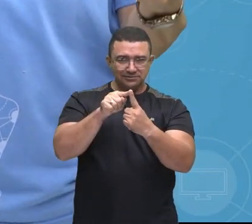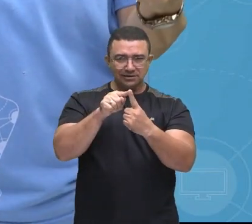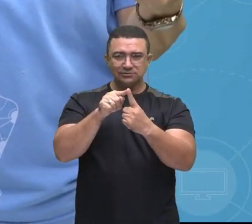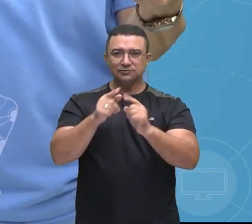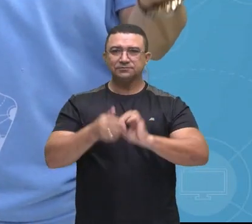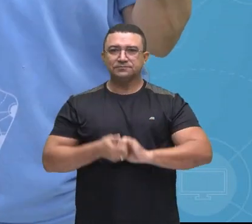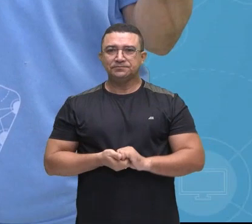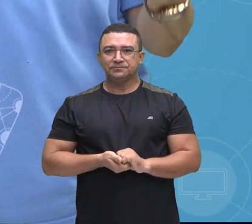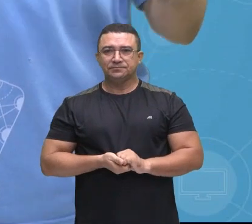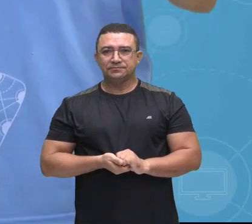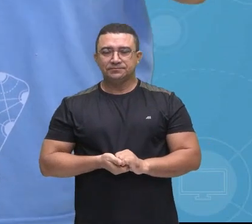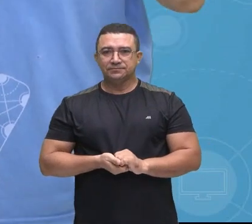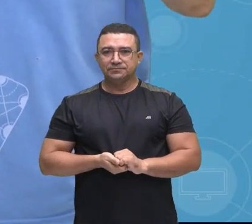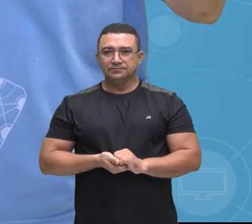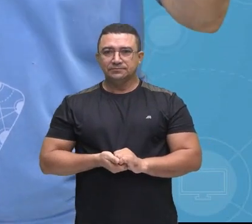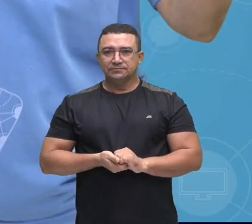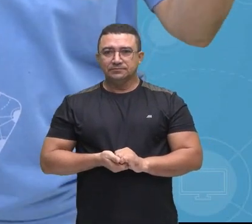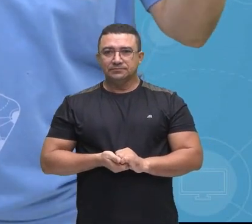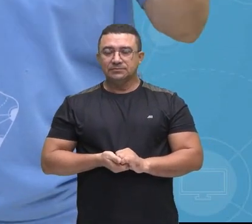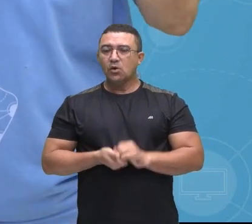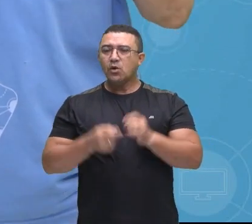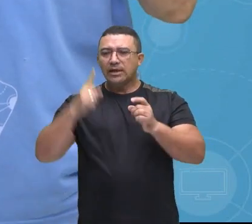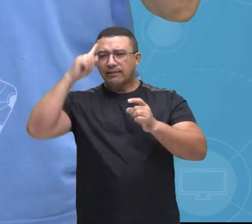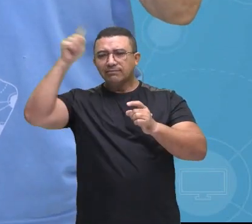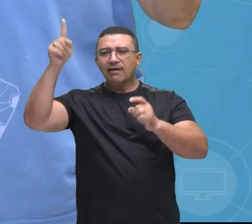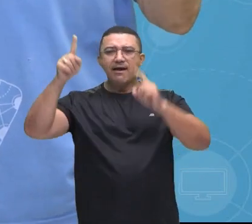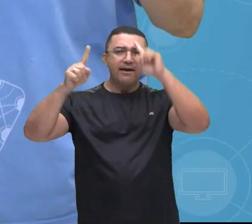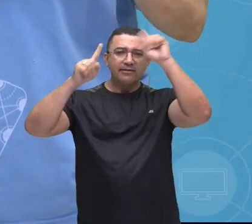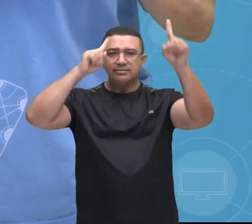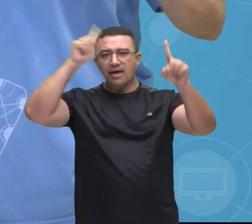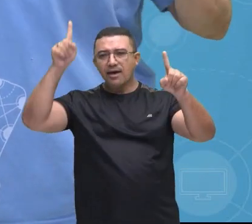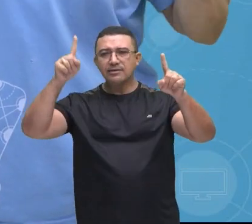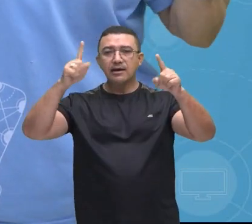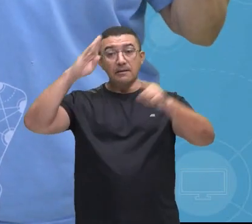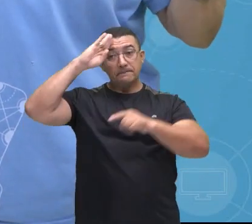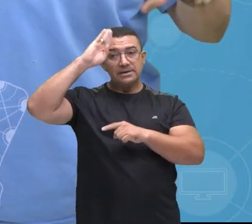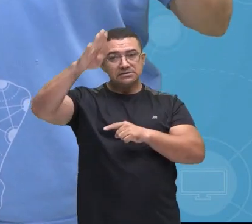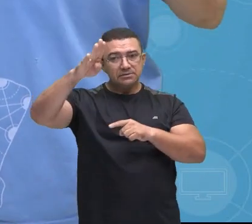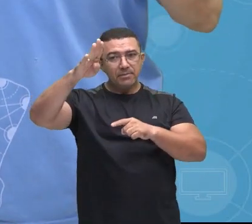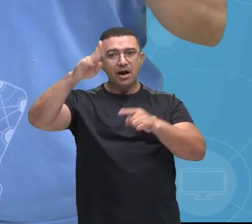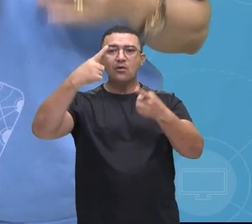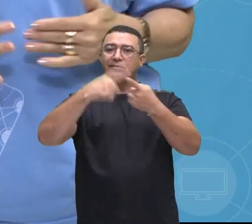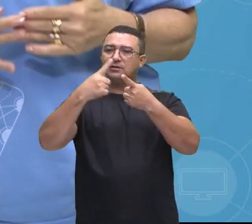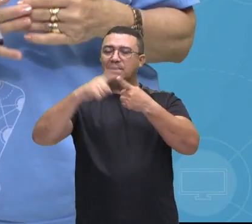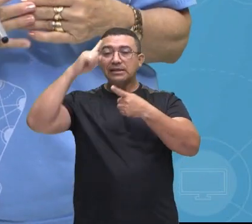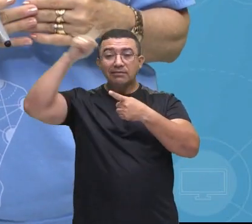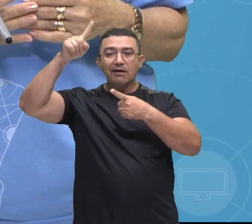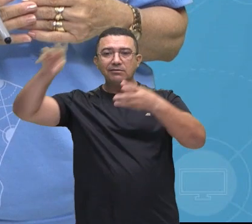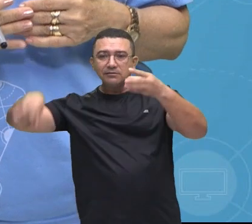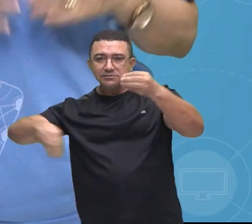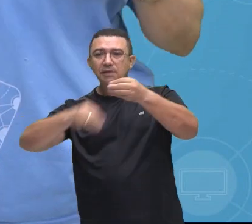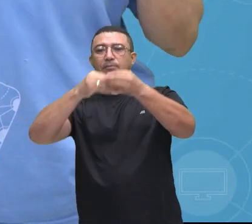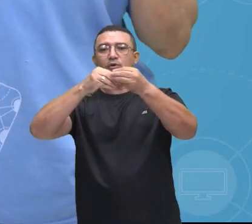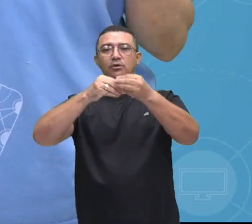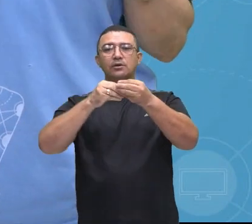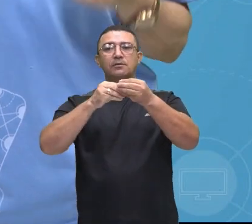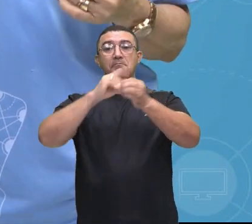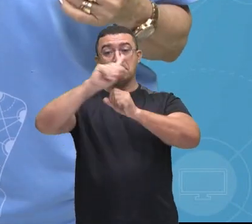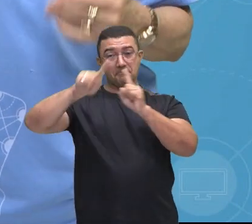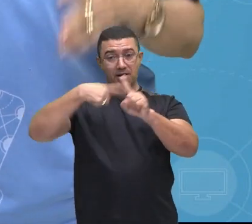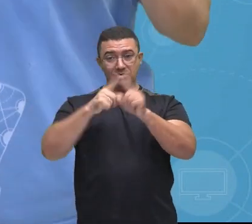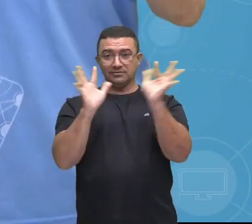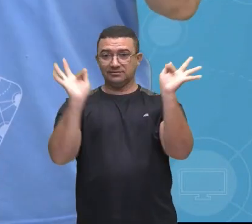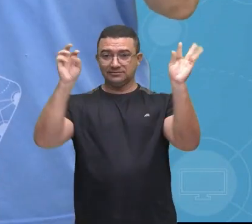um texto, não é? Estas ideias, as ideias principais e as secundárias, mais a conclusão. Espero que você